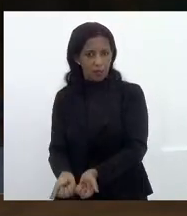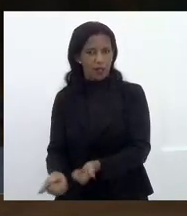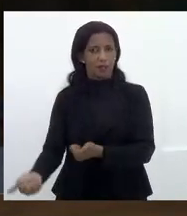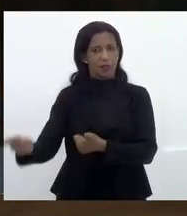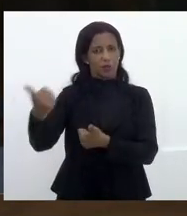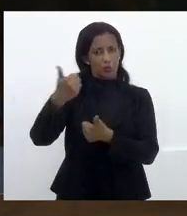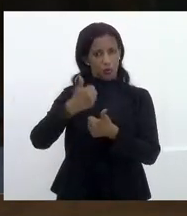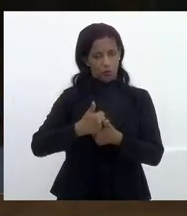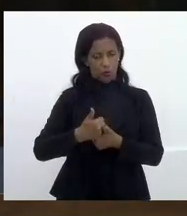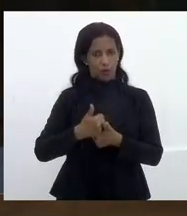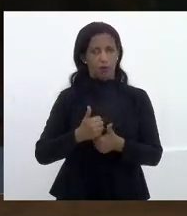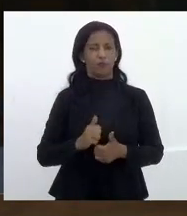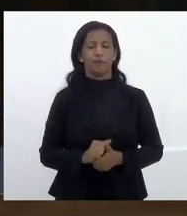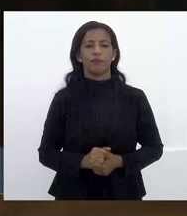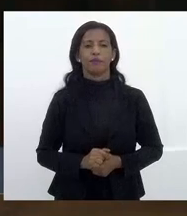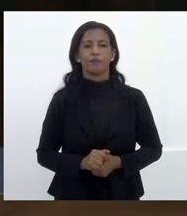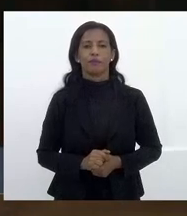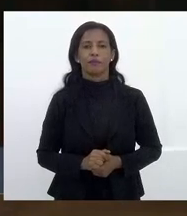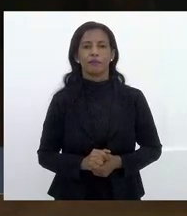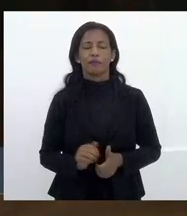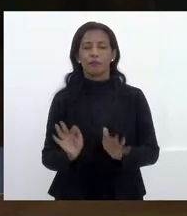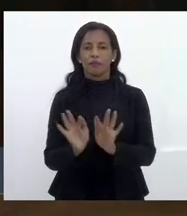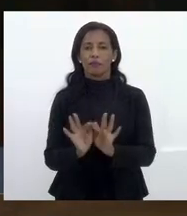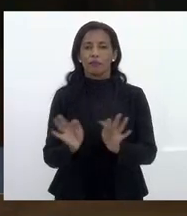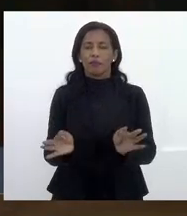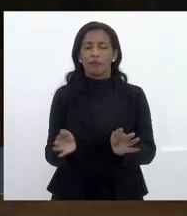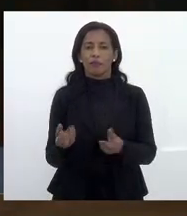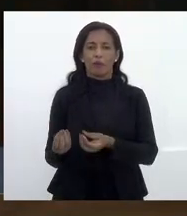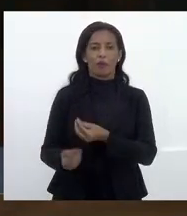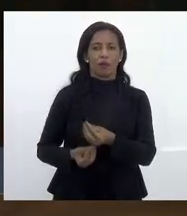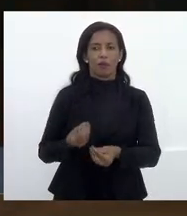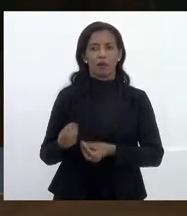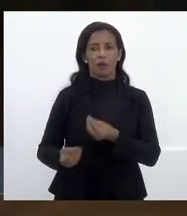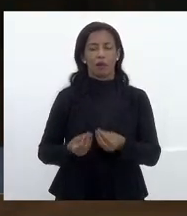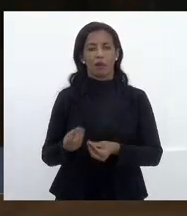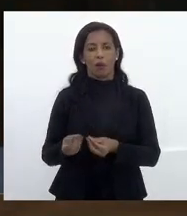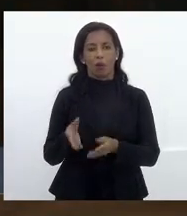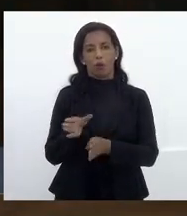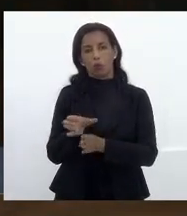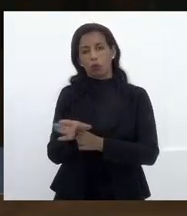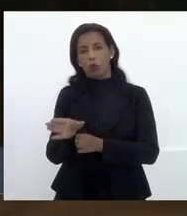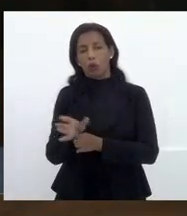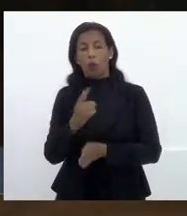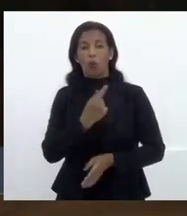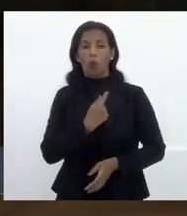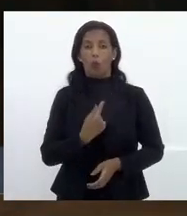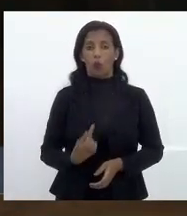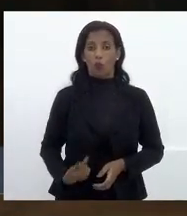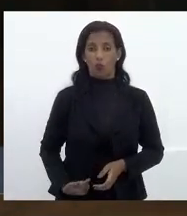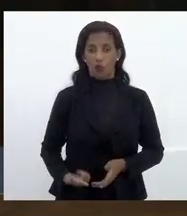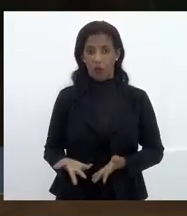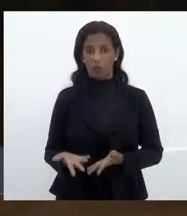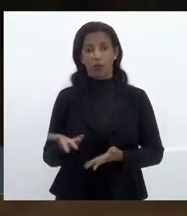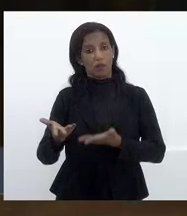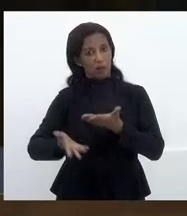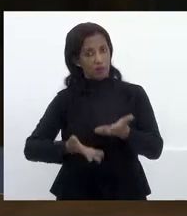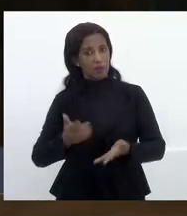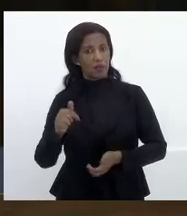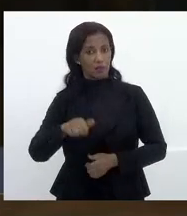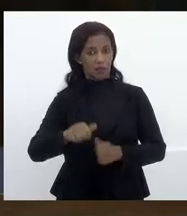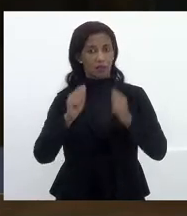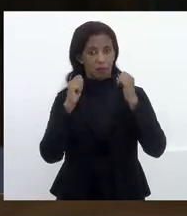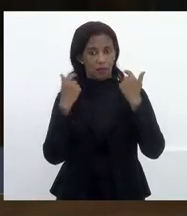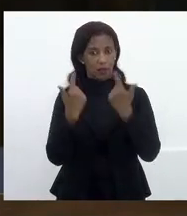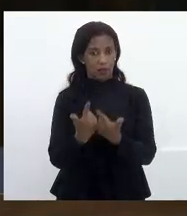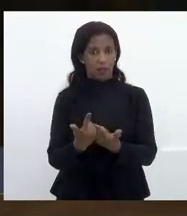substituição apenas como uma orientação do governo que será tratada pela